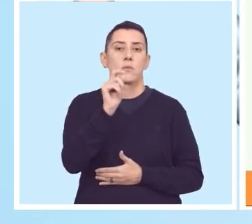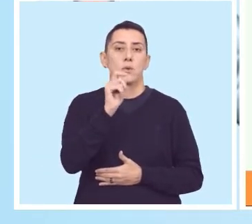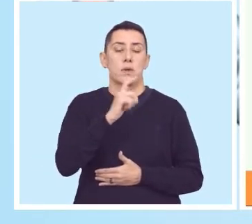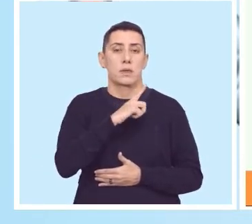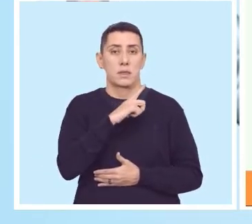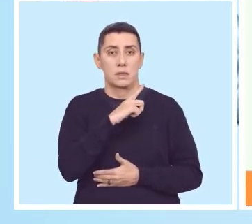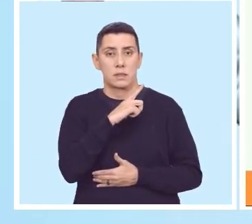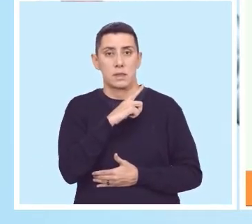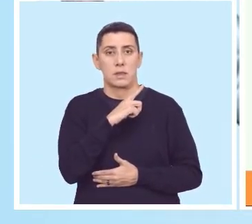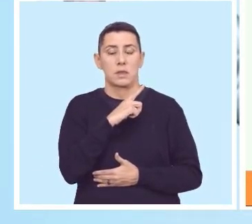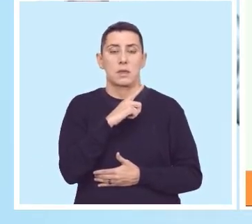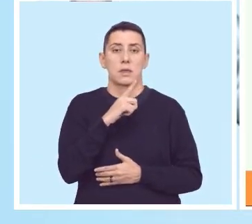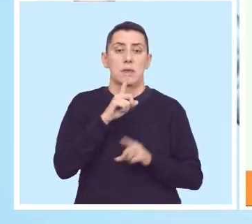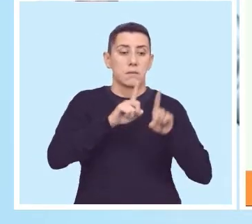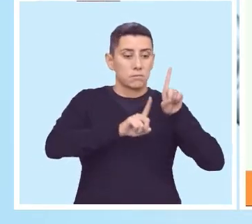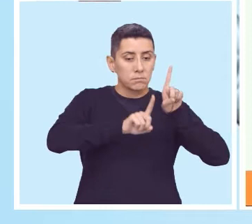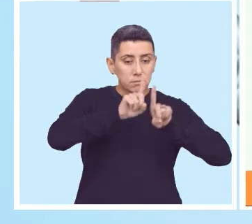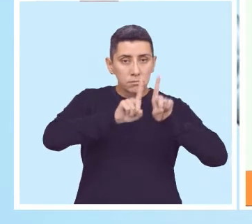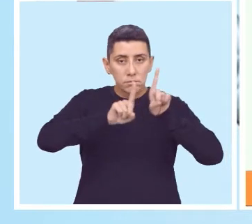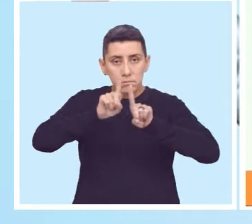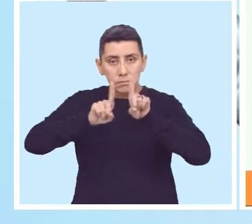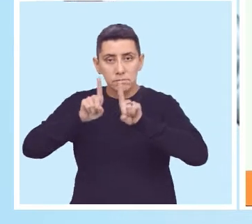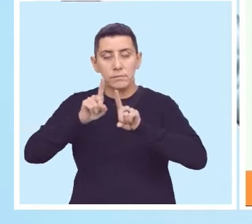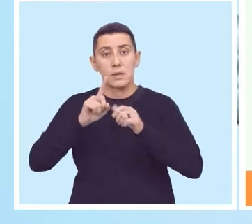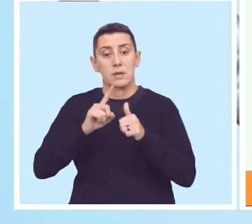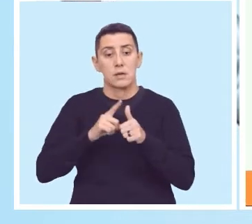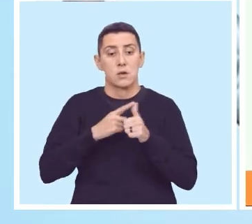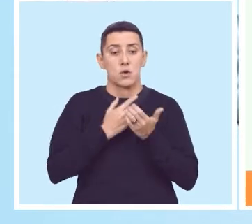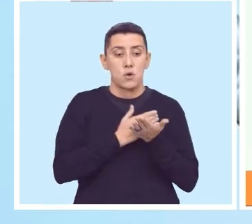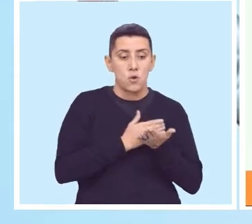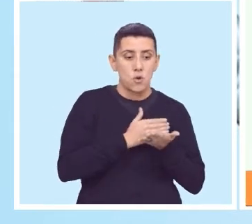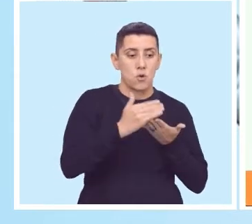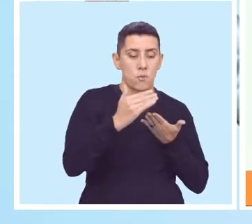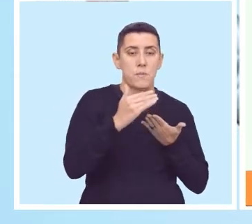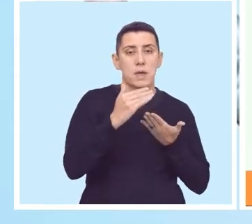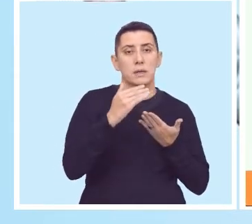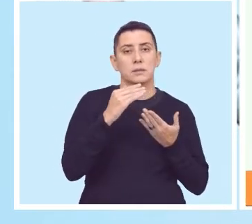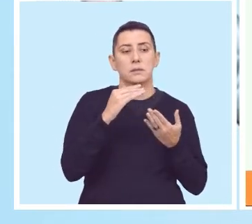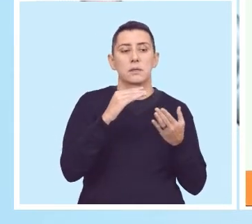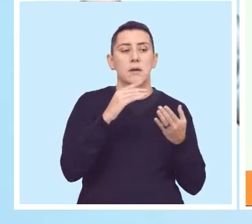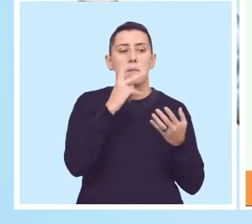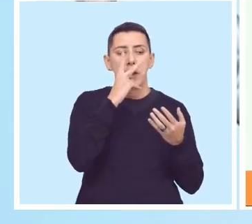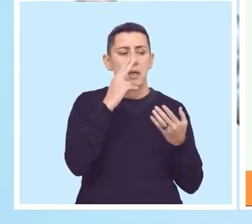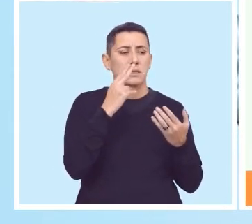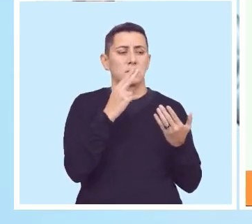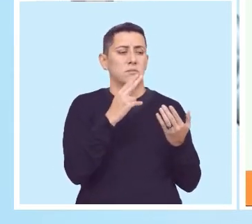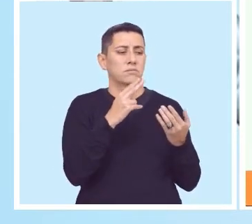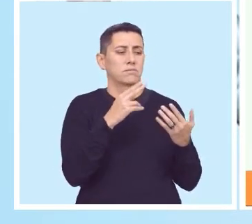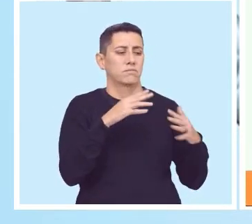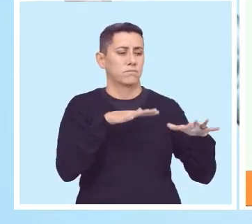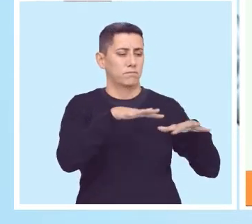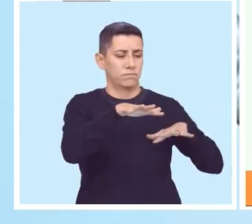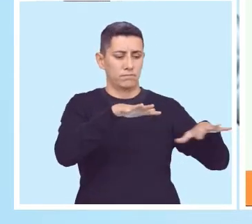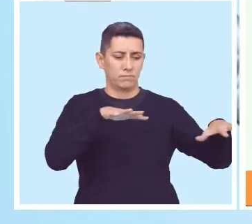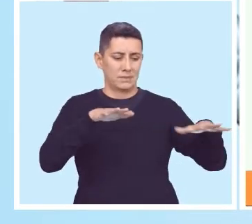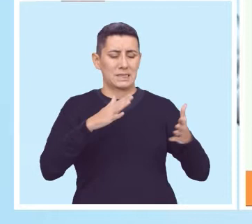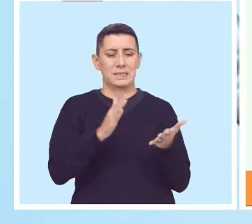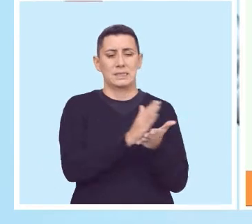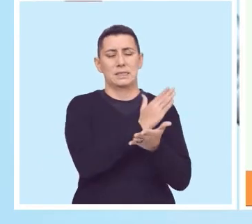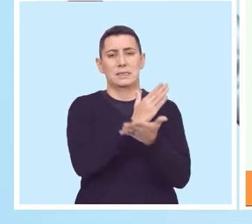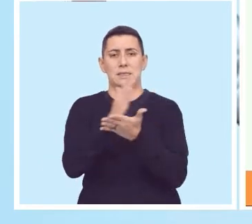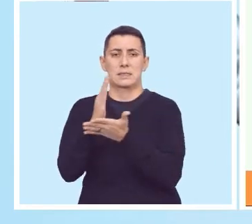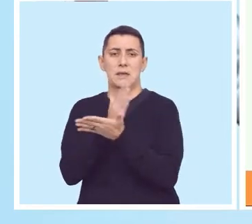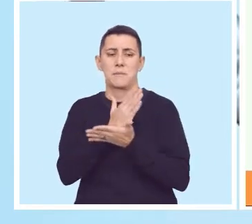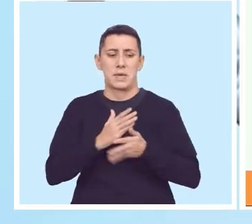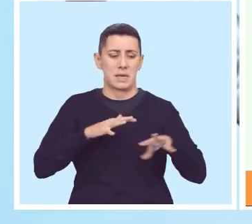fatores, existem indicadores que, num primeiro momento, eles estão totalmente dissociados. Eles estão sendo olhados e vistos